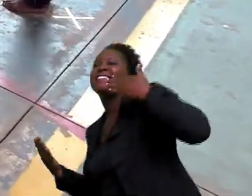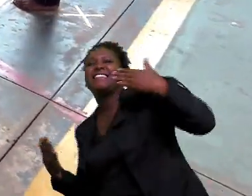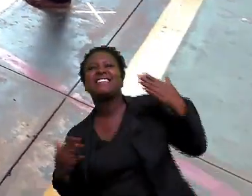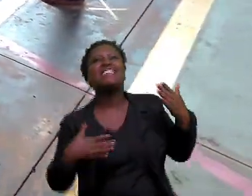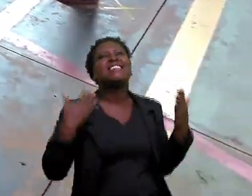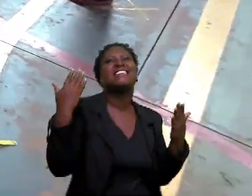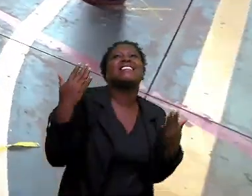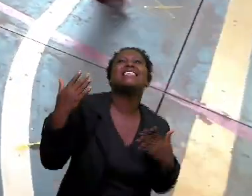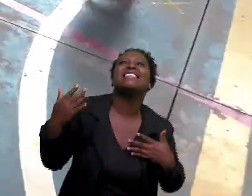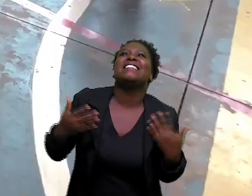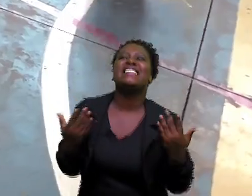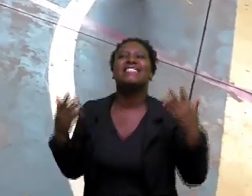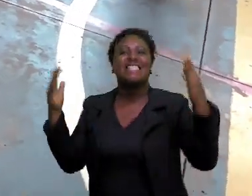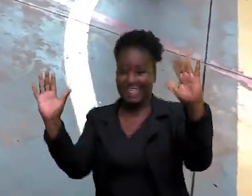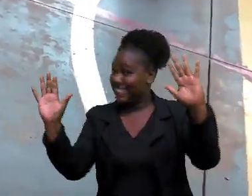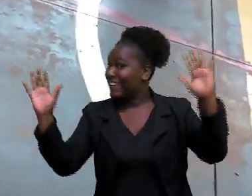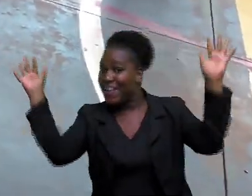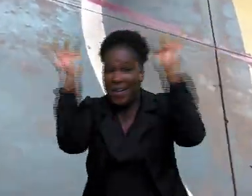viver, é